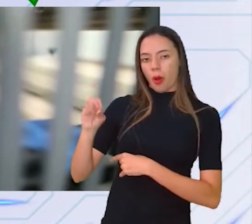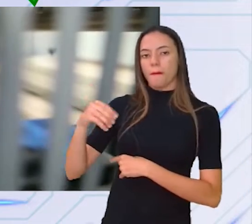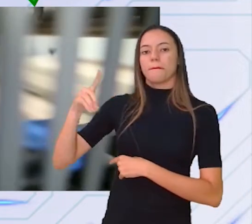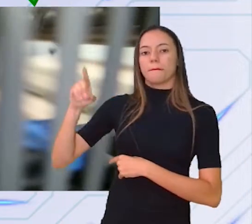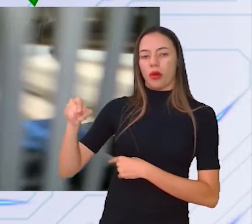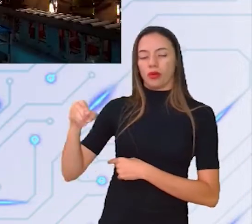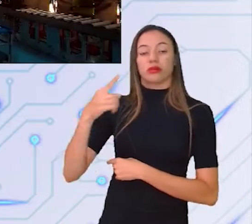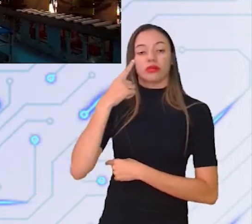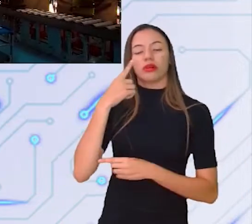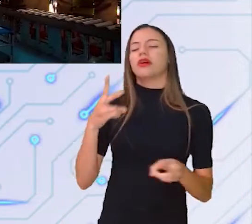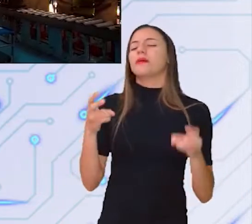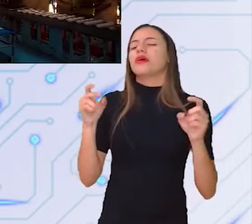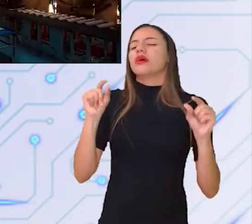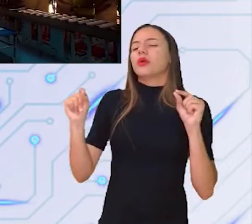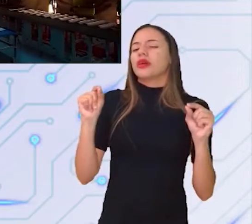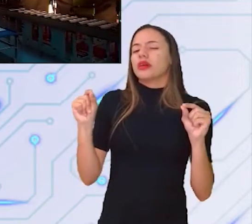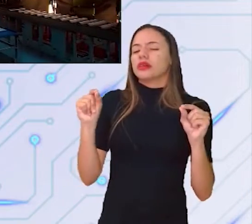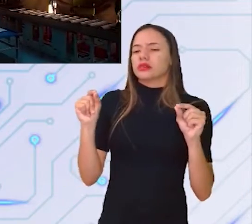pode perceber o seguinte, que